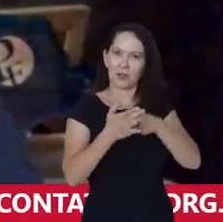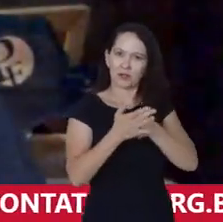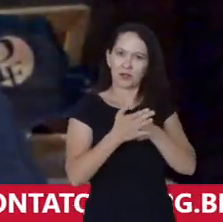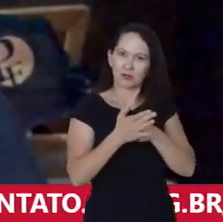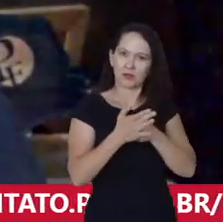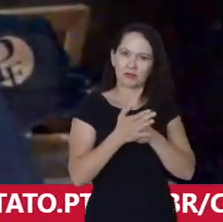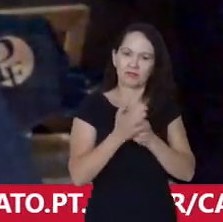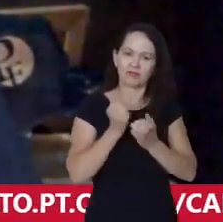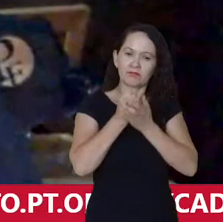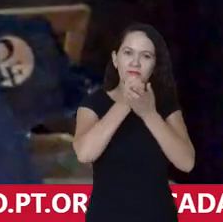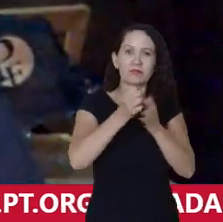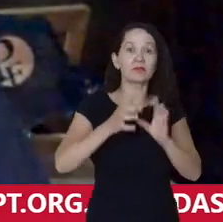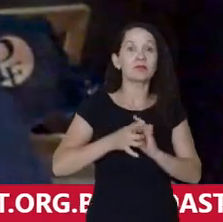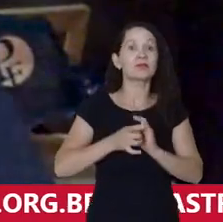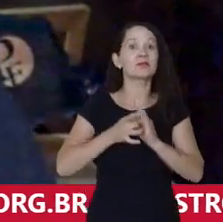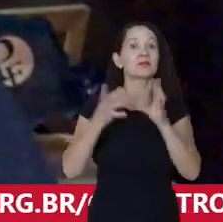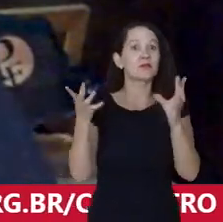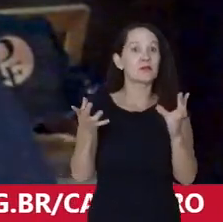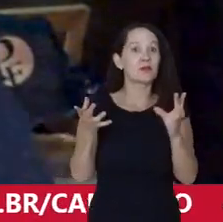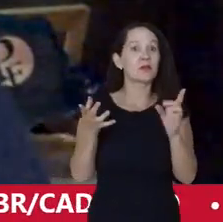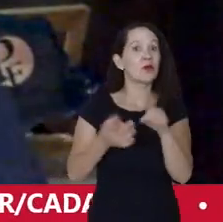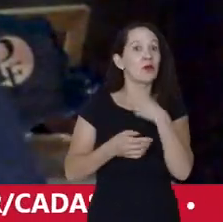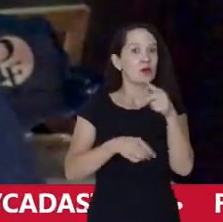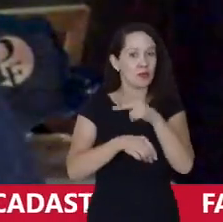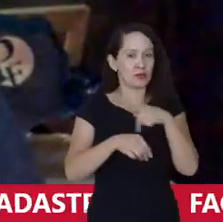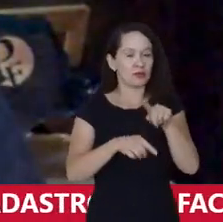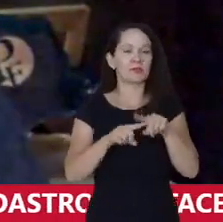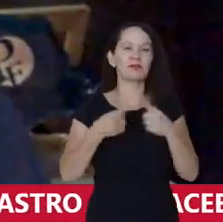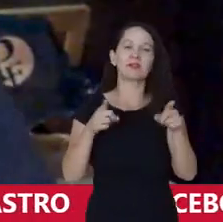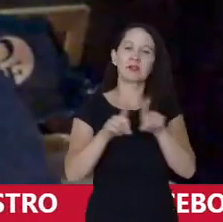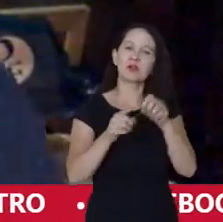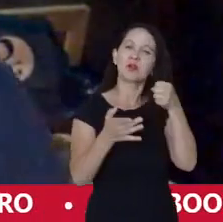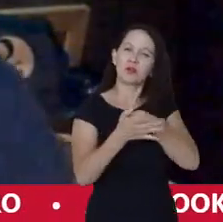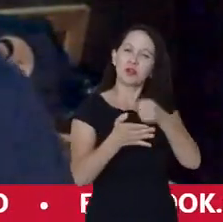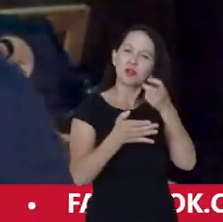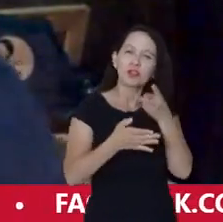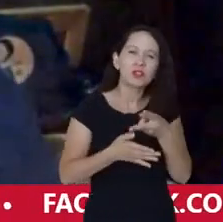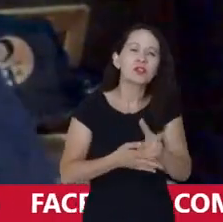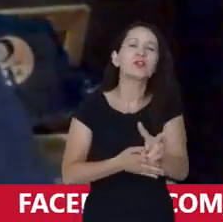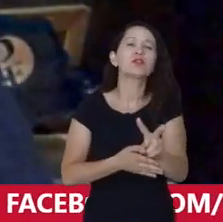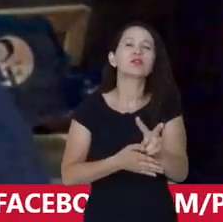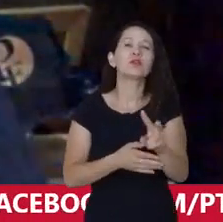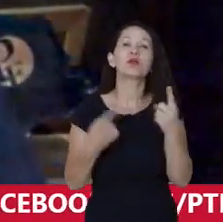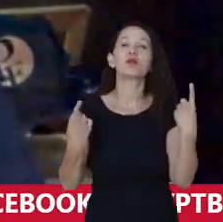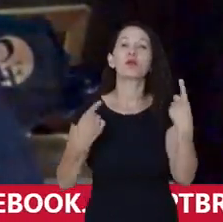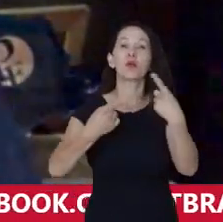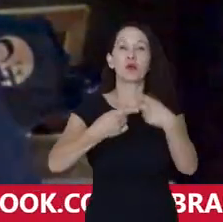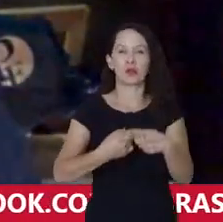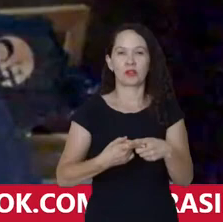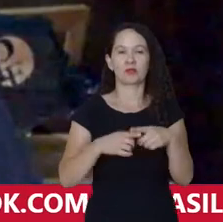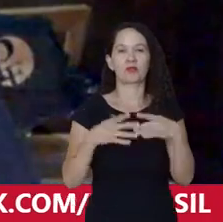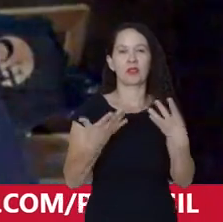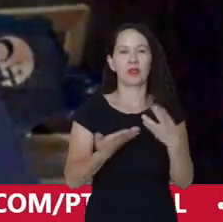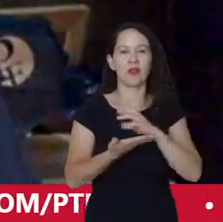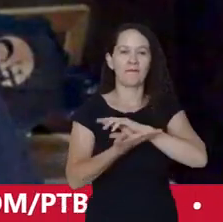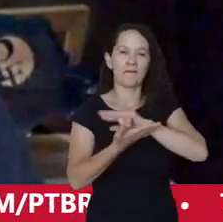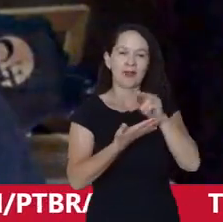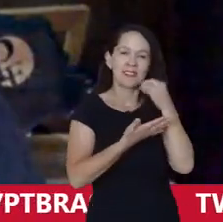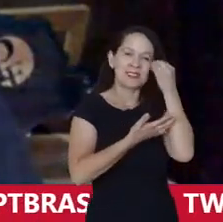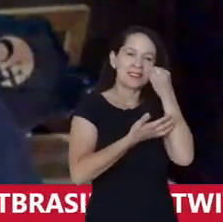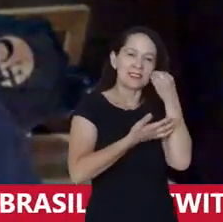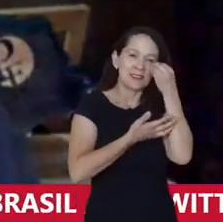da democracia que está em curso no nosso país, mas também é uma luta permanente contra estas